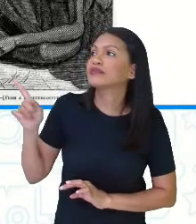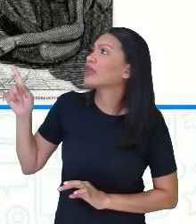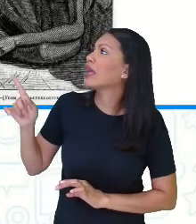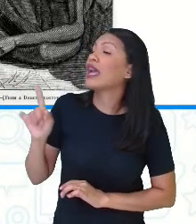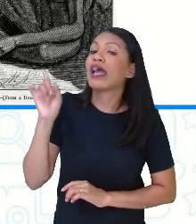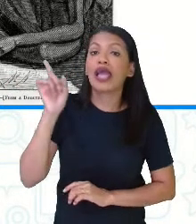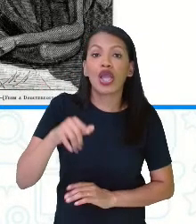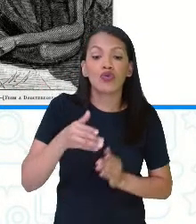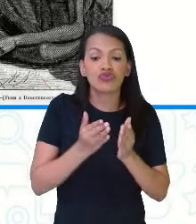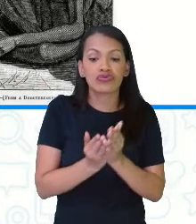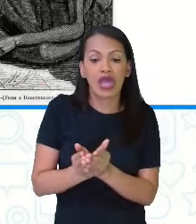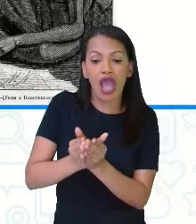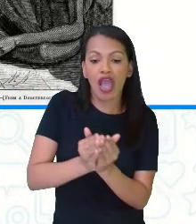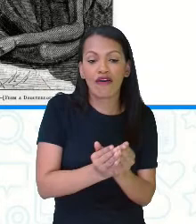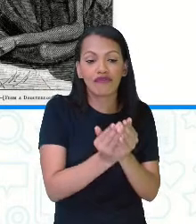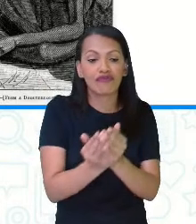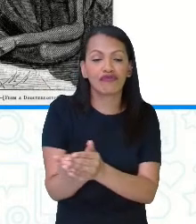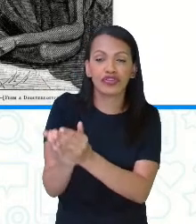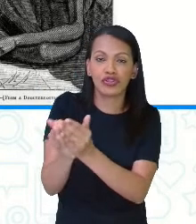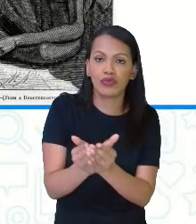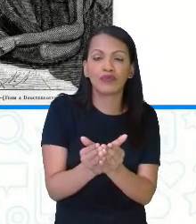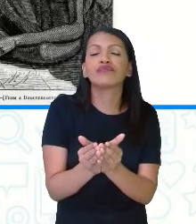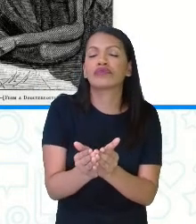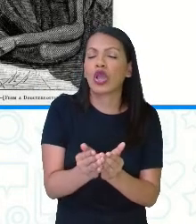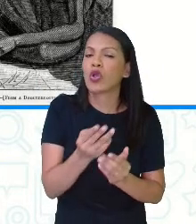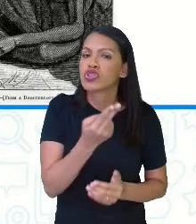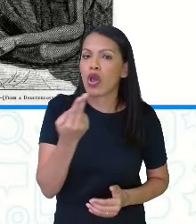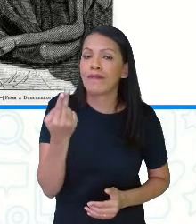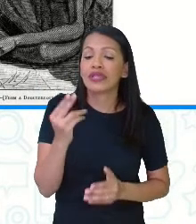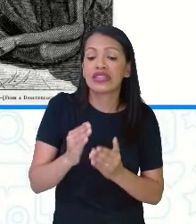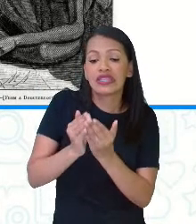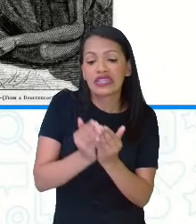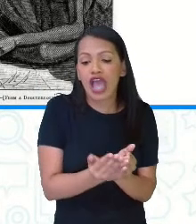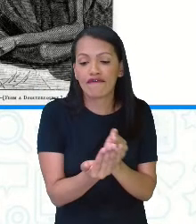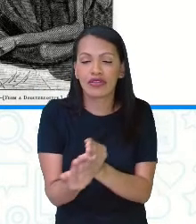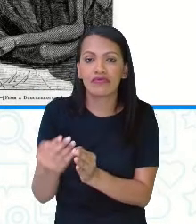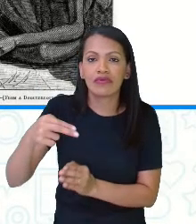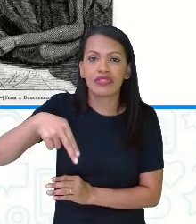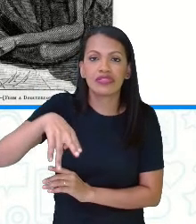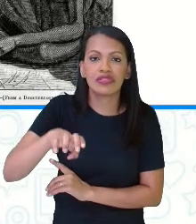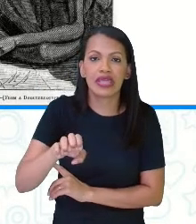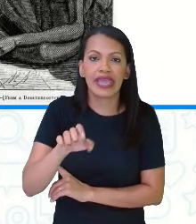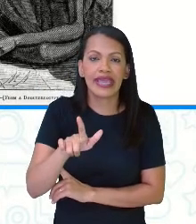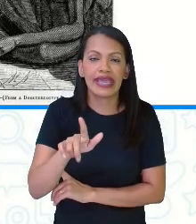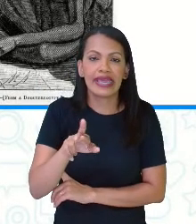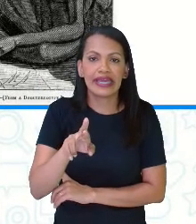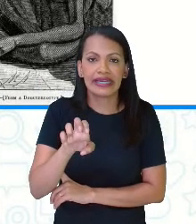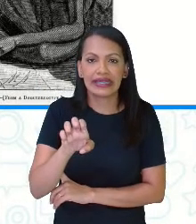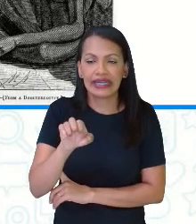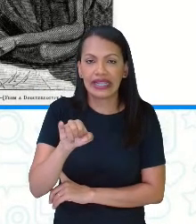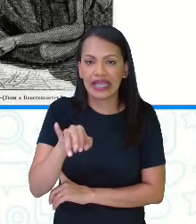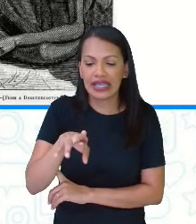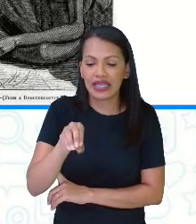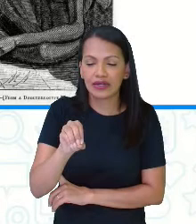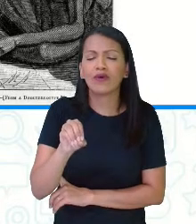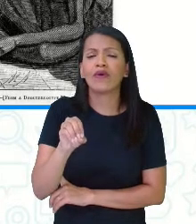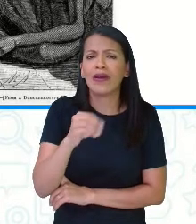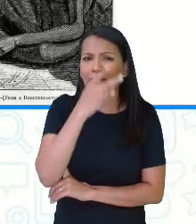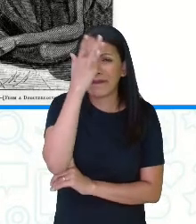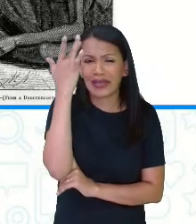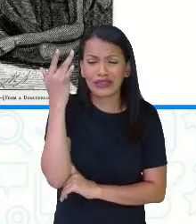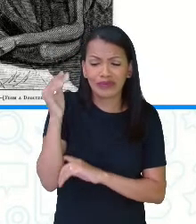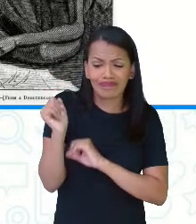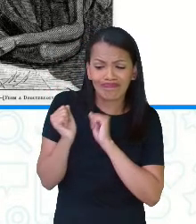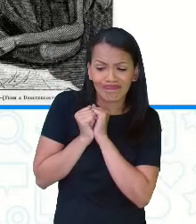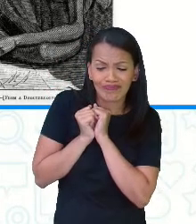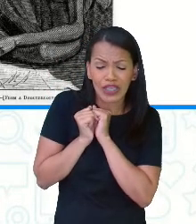navio, que era chamado de navio negreiro, e a gente está vendo essas pessoas em situação de escravidão, todas amontoadas